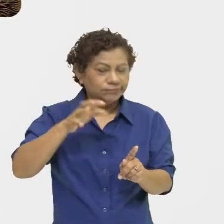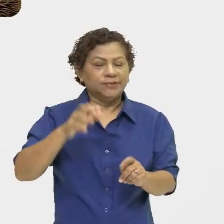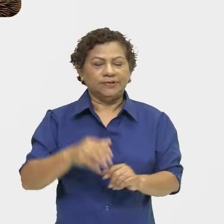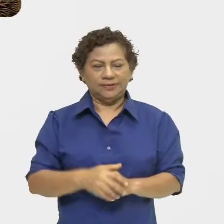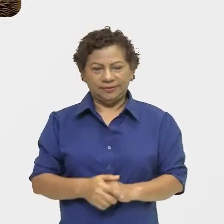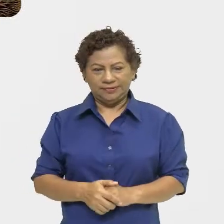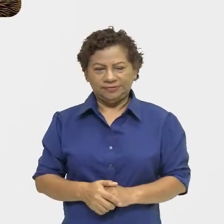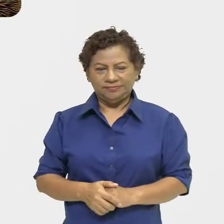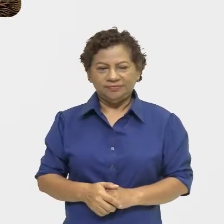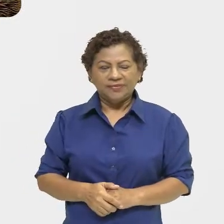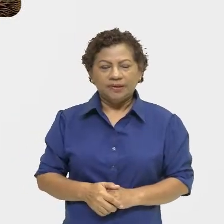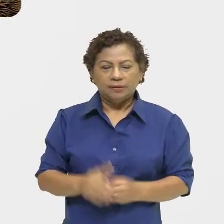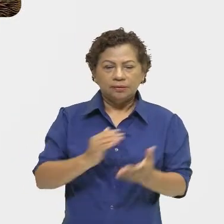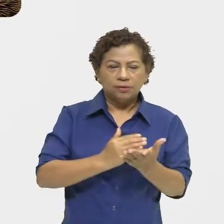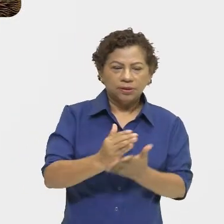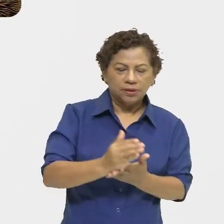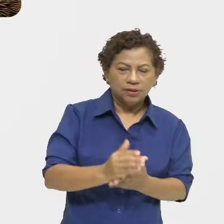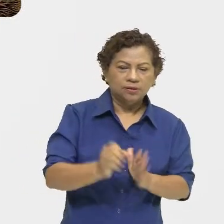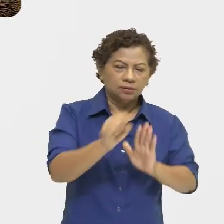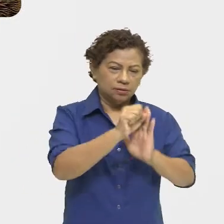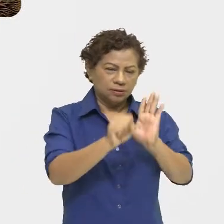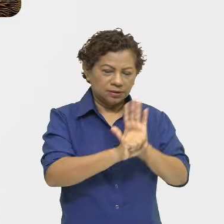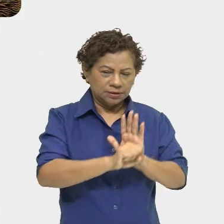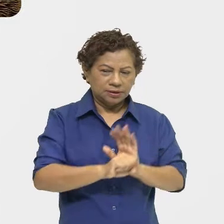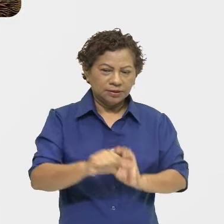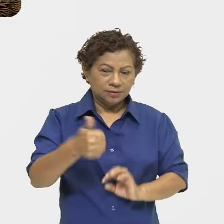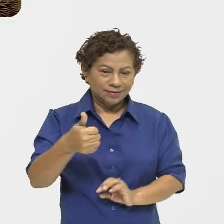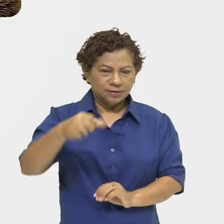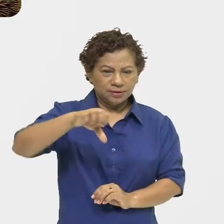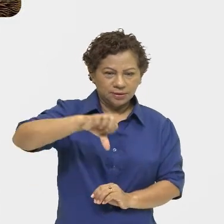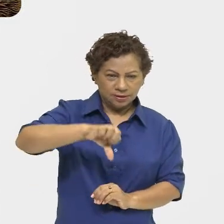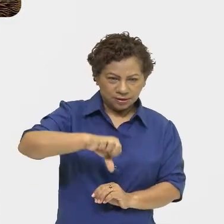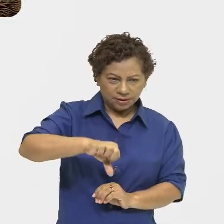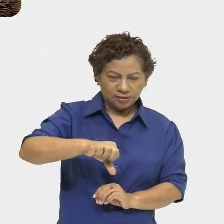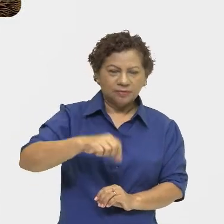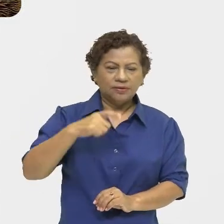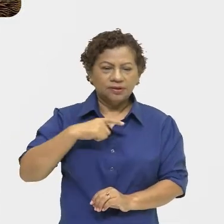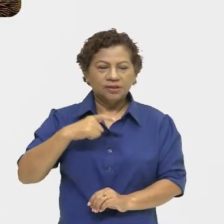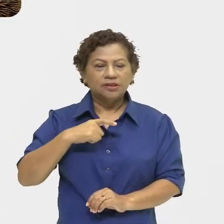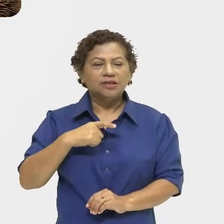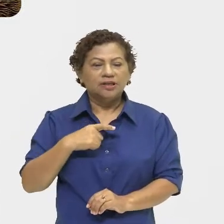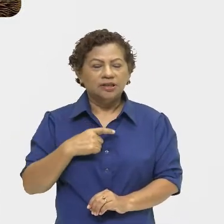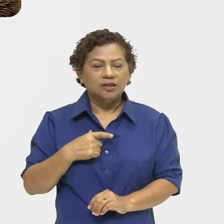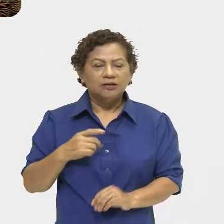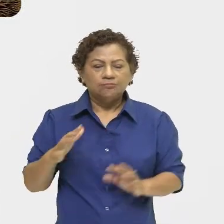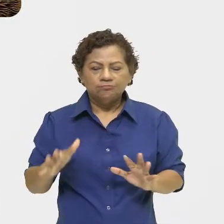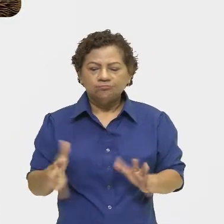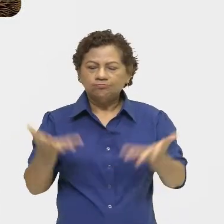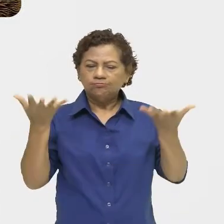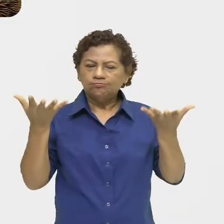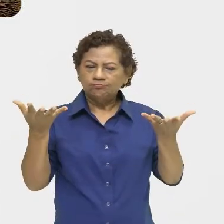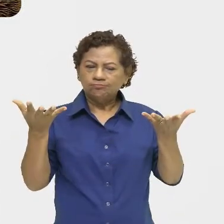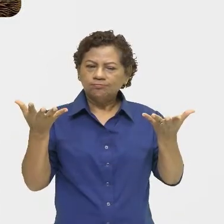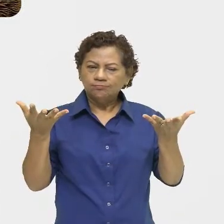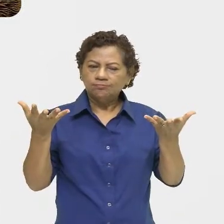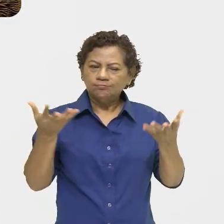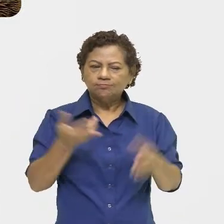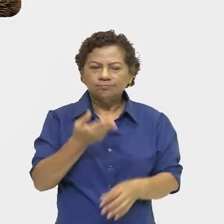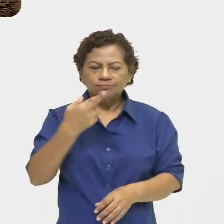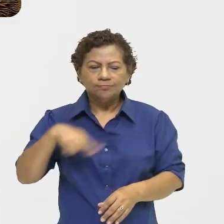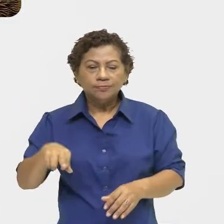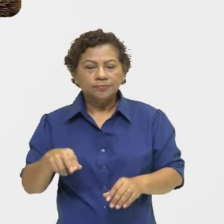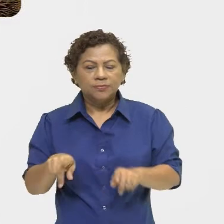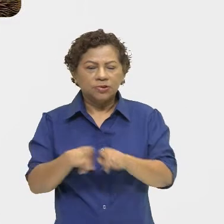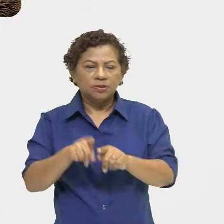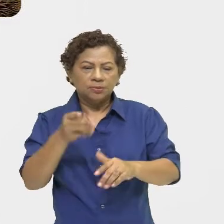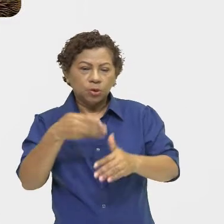XIX, as manifestações, rituais e costumes africanos eram proibidos, pois não faziam parte do universo cultural